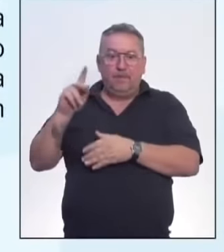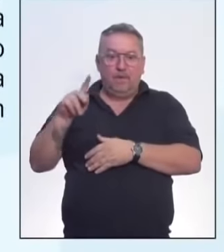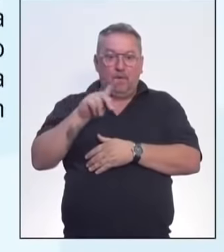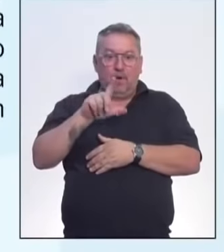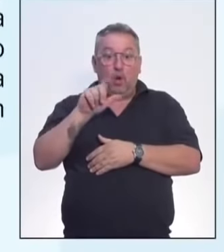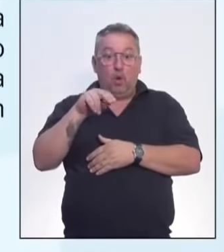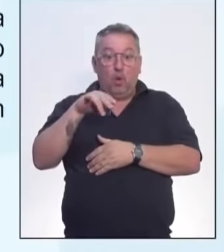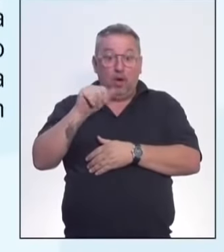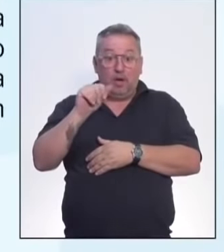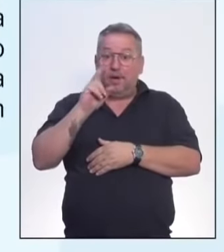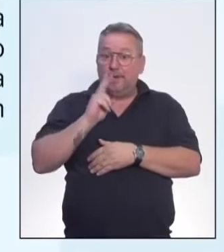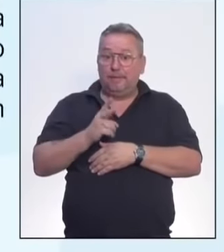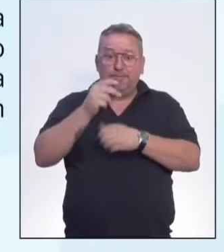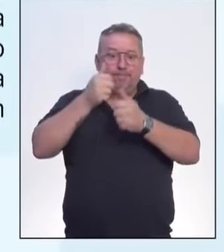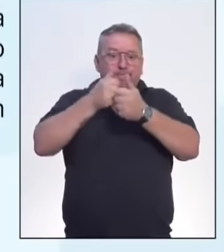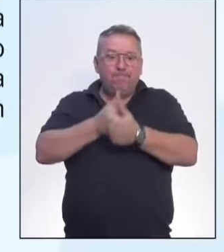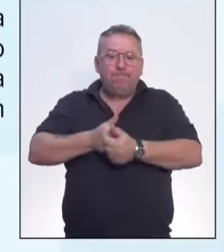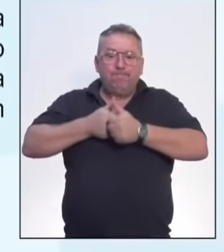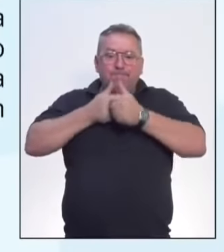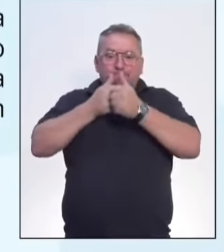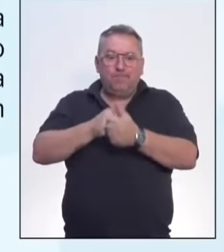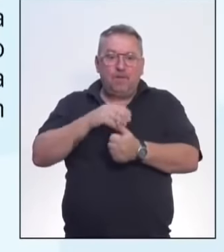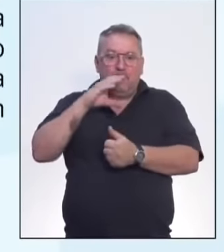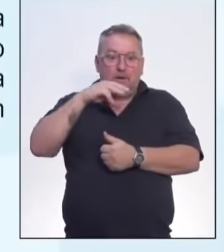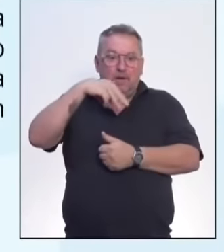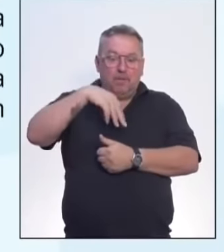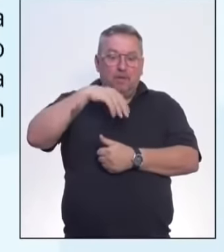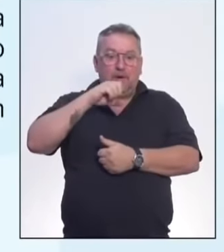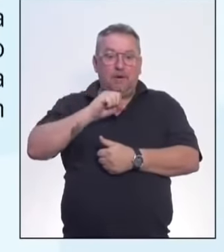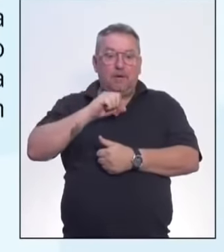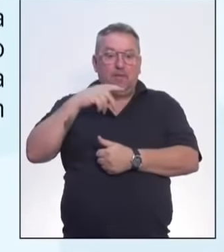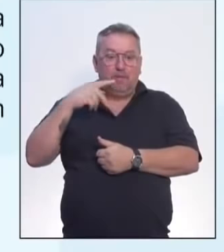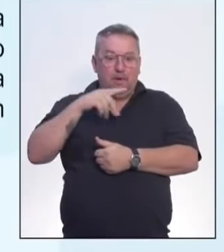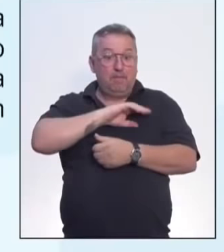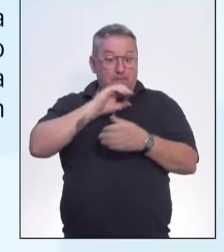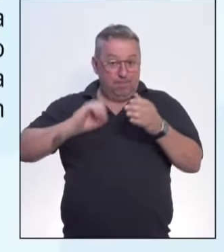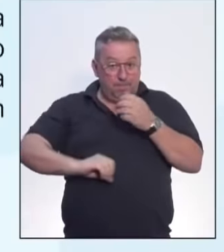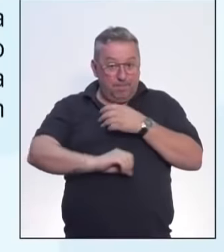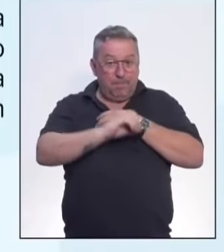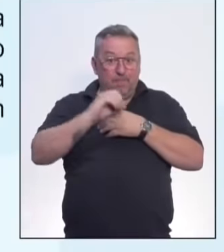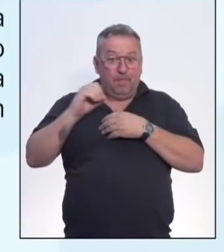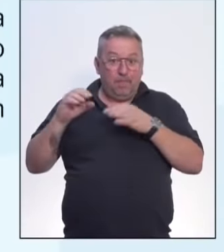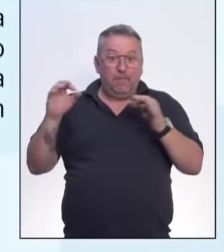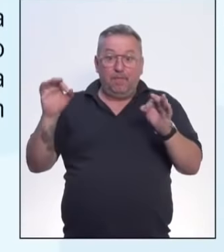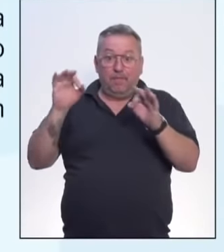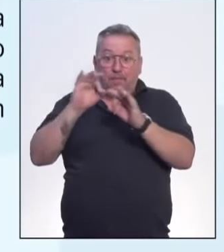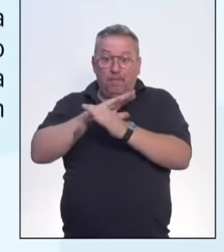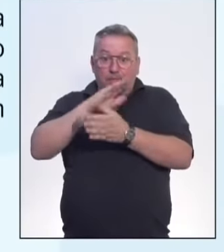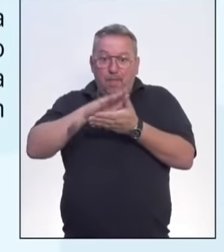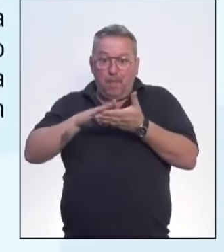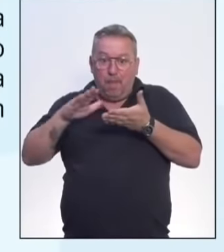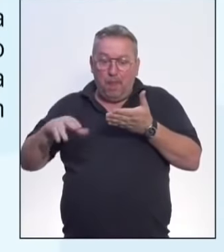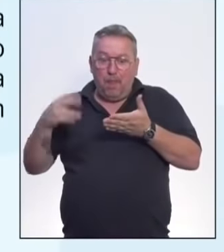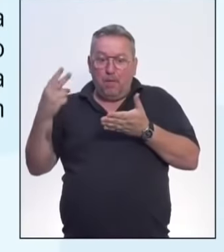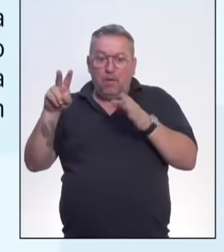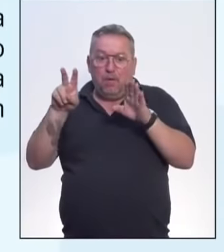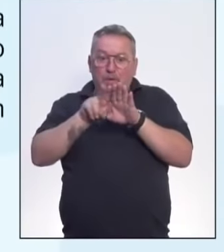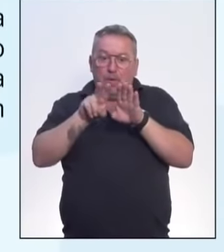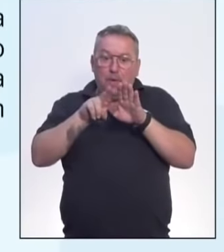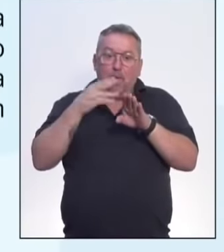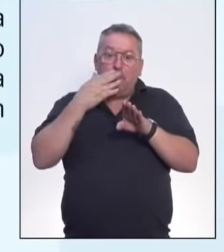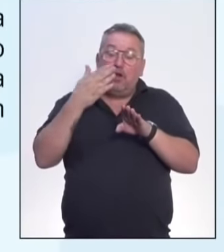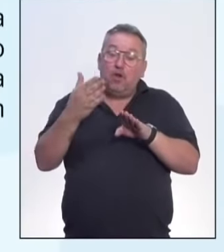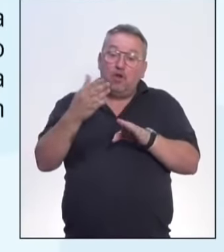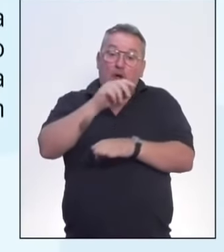professora Luana sempre acompanha as aulas do Centro de Mídias de São Paulo e, para finalizar a atividade do 2º bimestre,